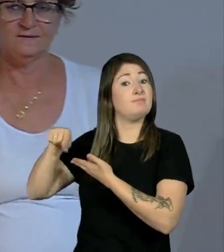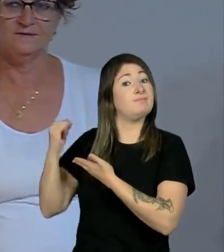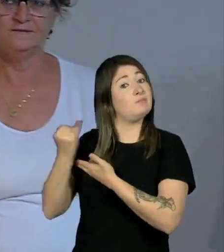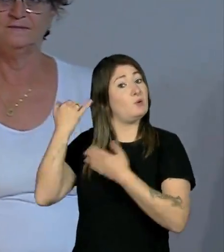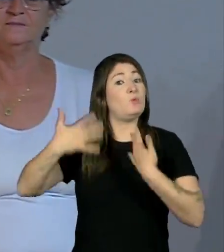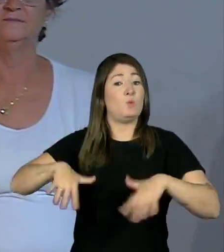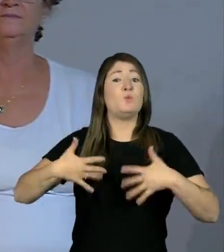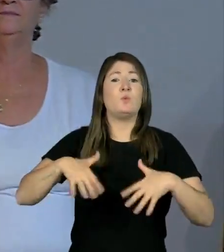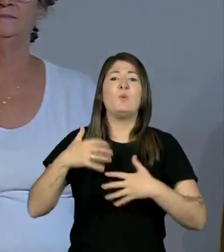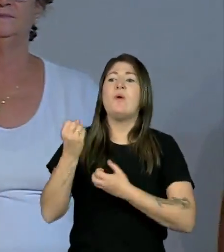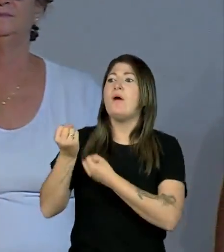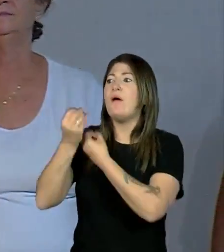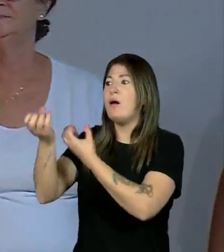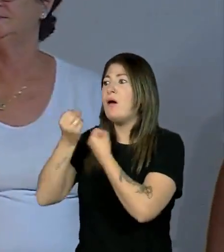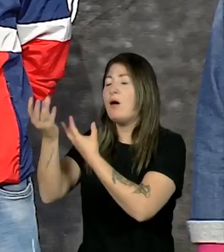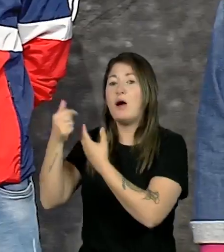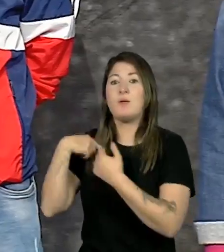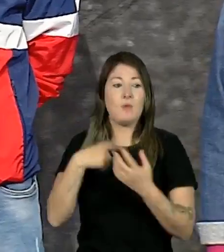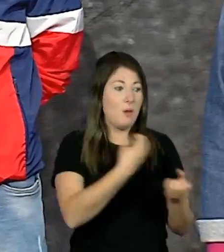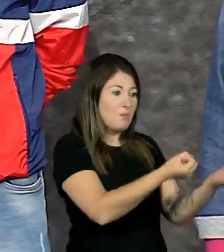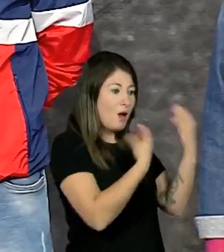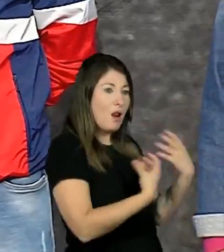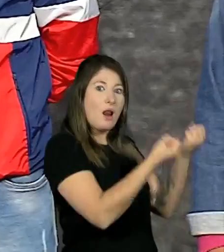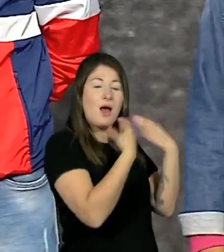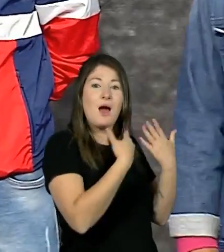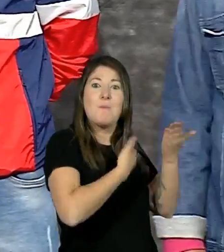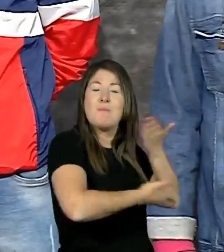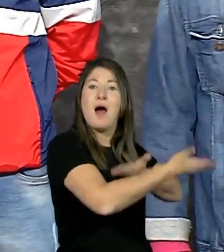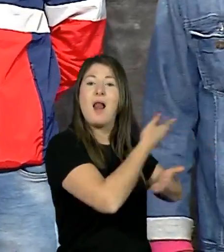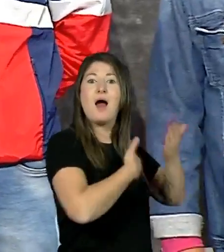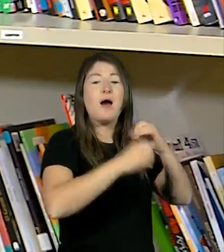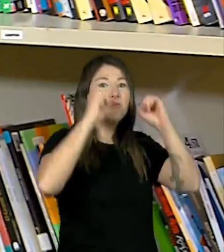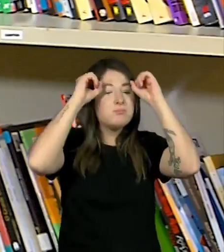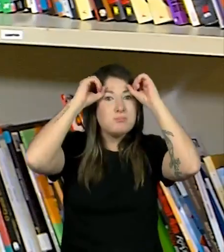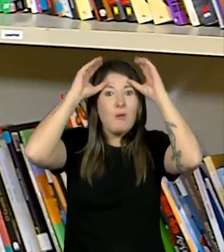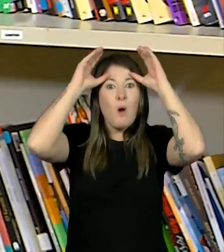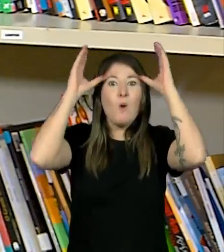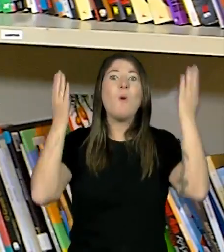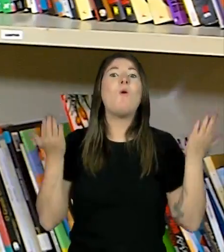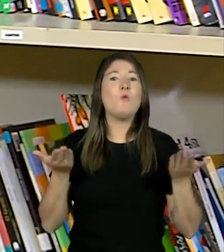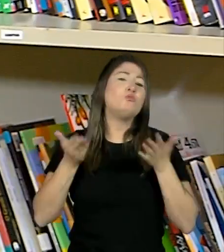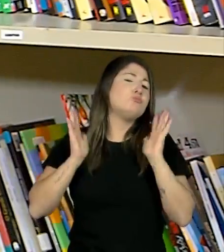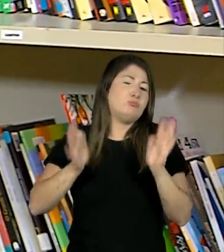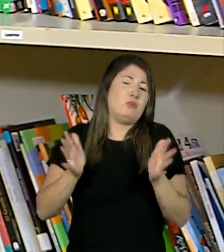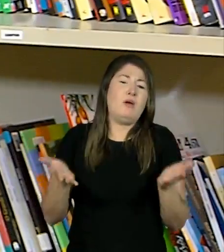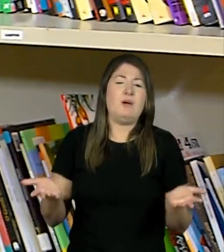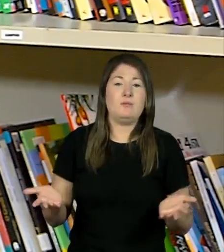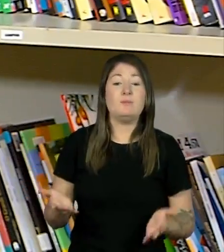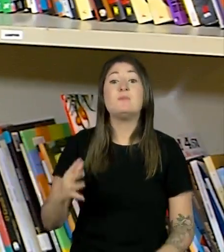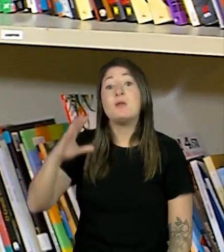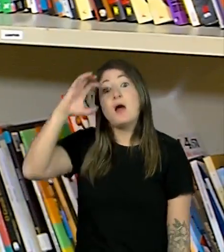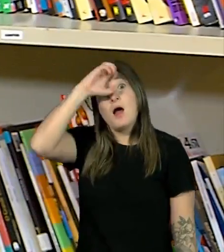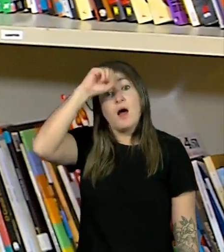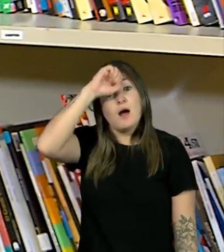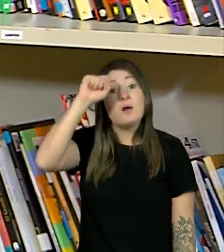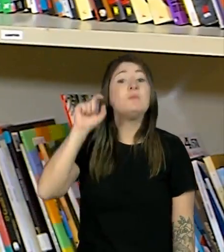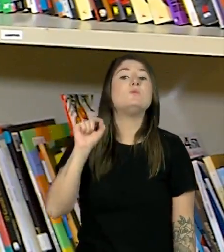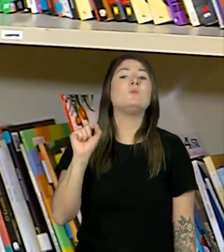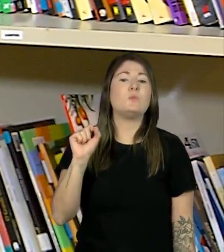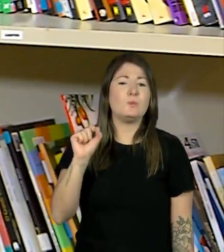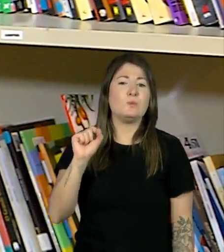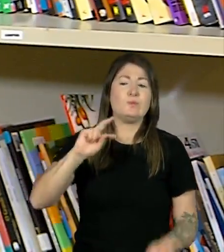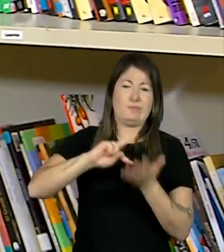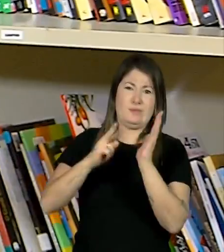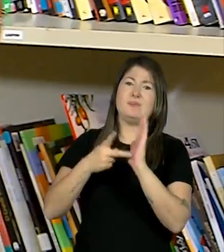falavam, porque eles tinham muito mais para ensinar do que muitos vivenciaram. E aprendizagem com significado, né? Por